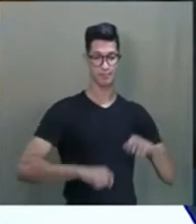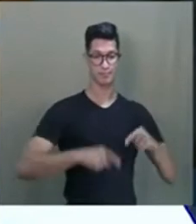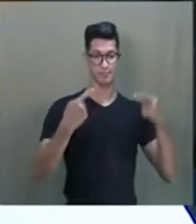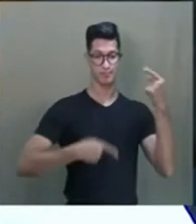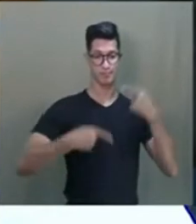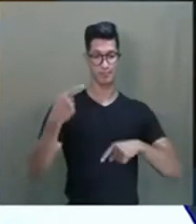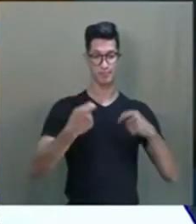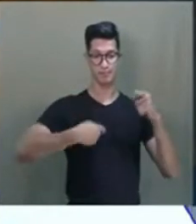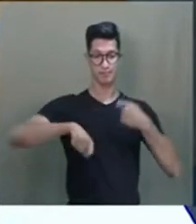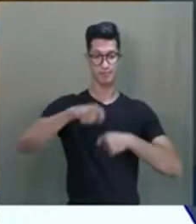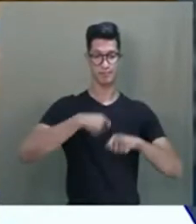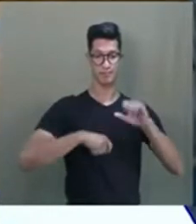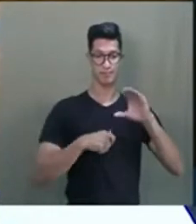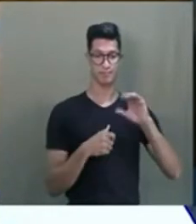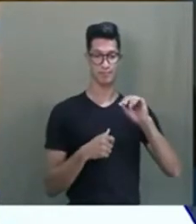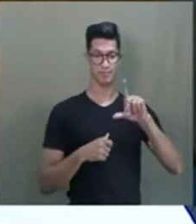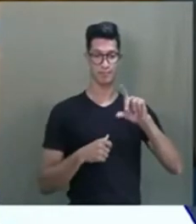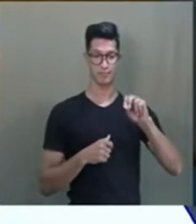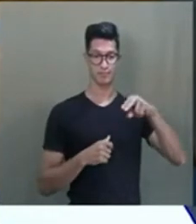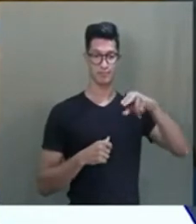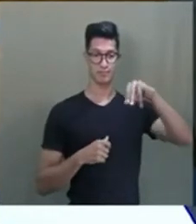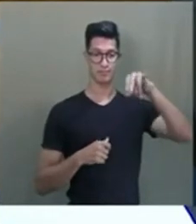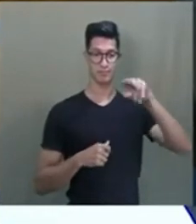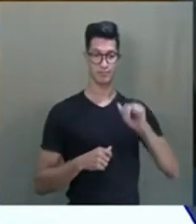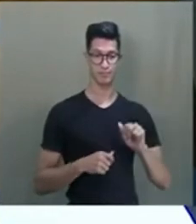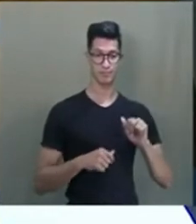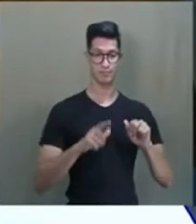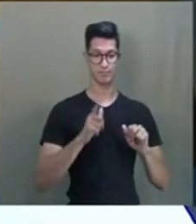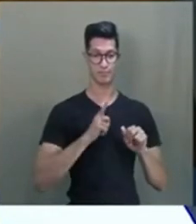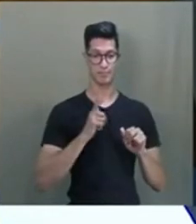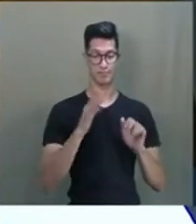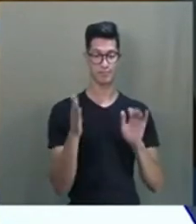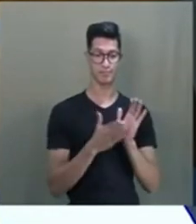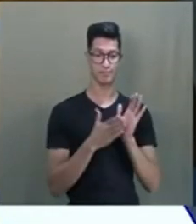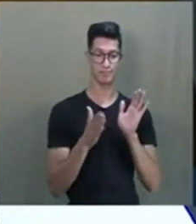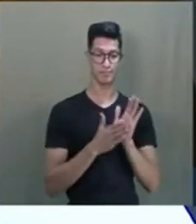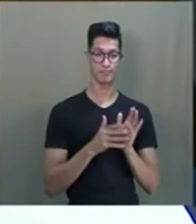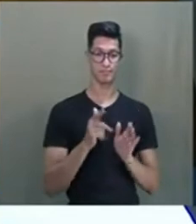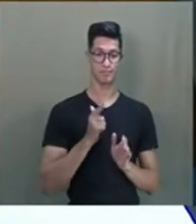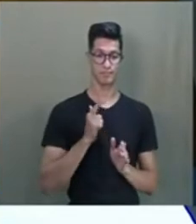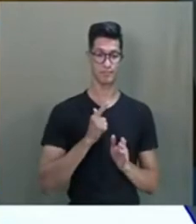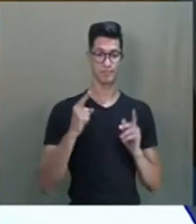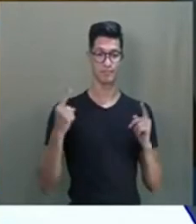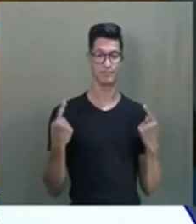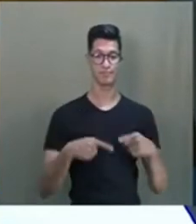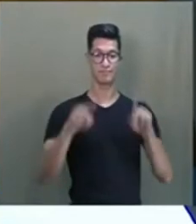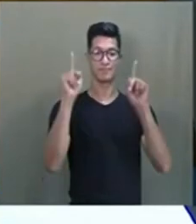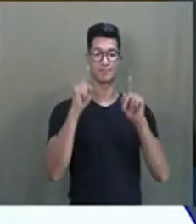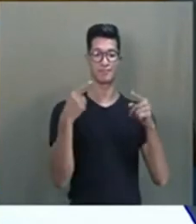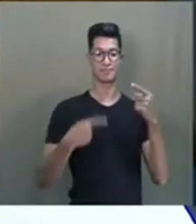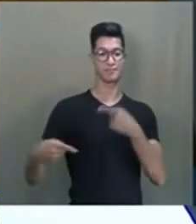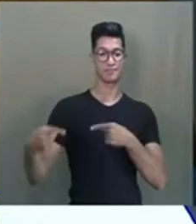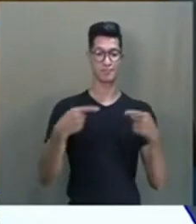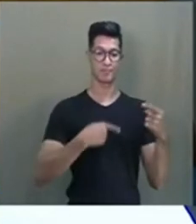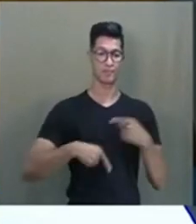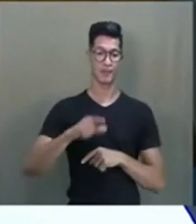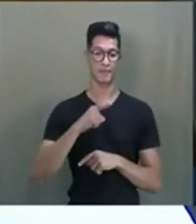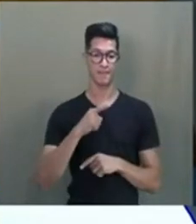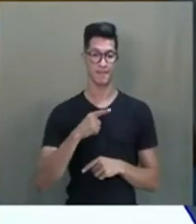e econômica de colônia. A rejeição de tal proposta provocou discussões